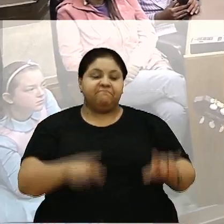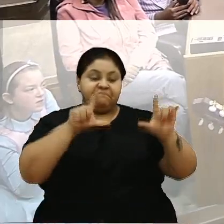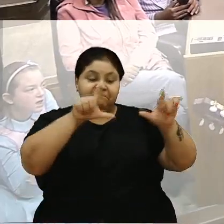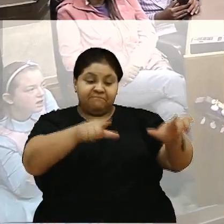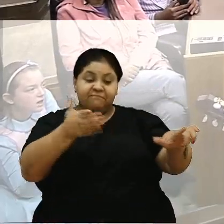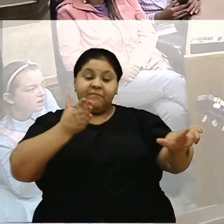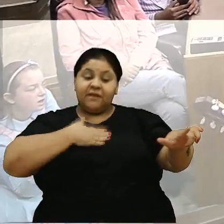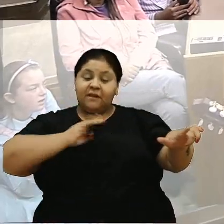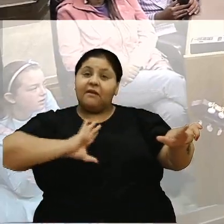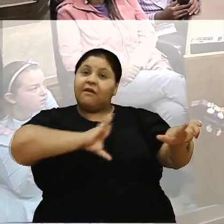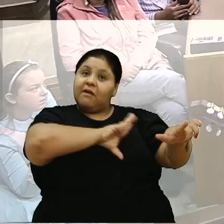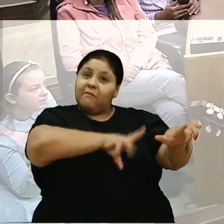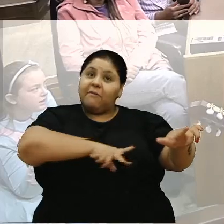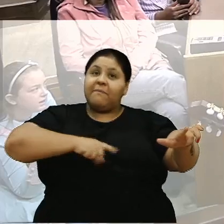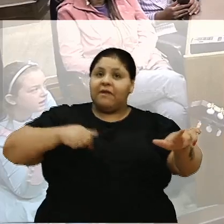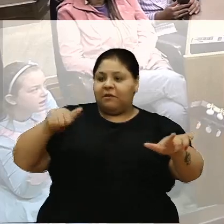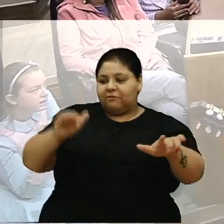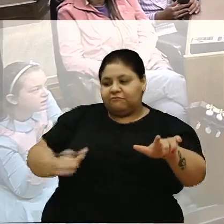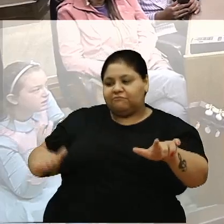desta